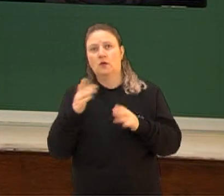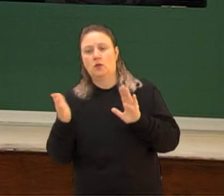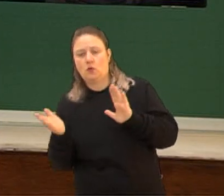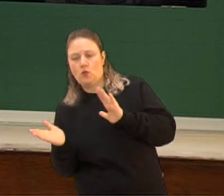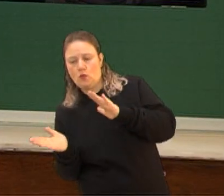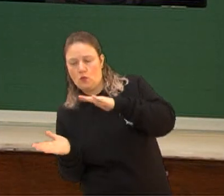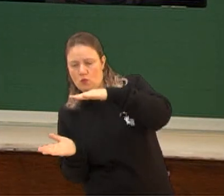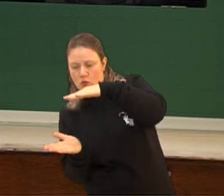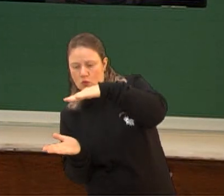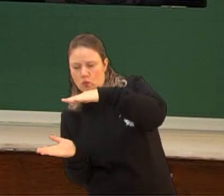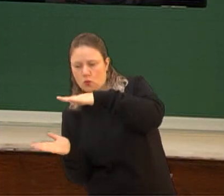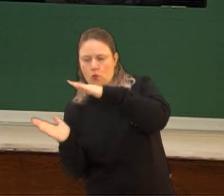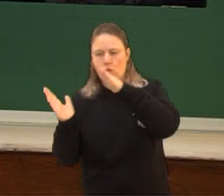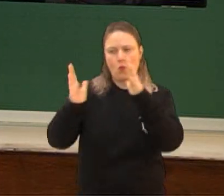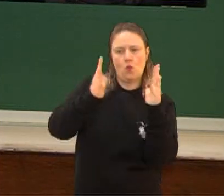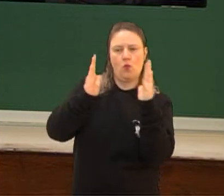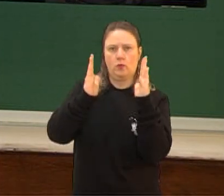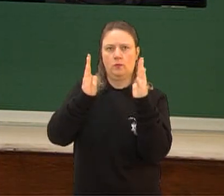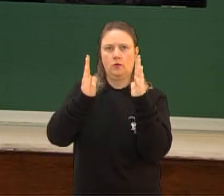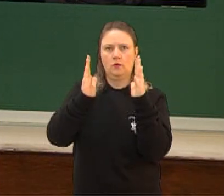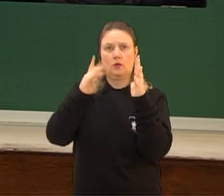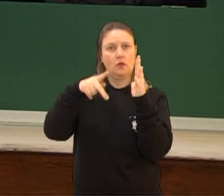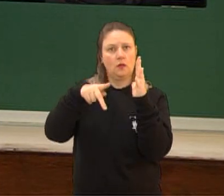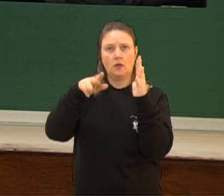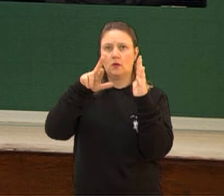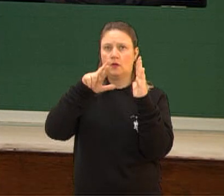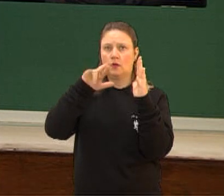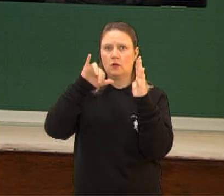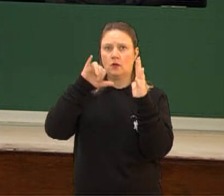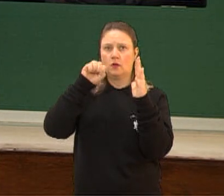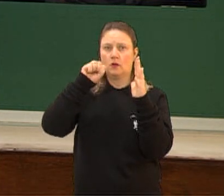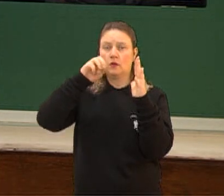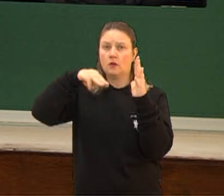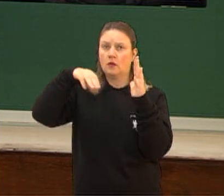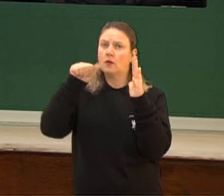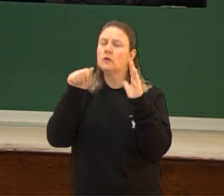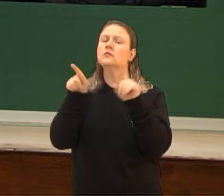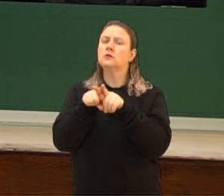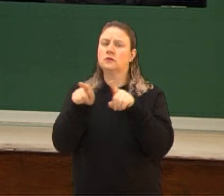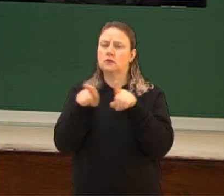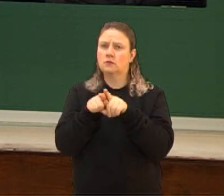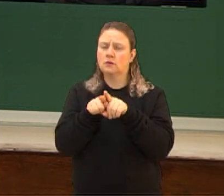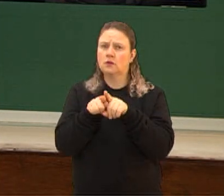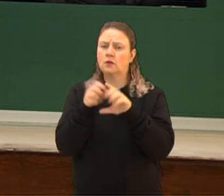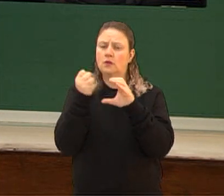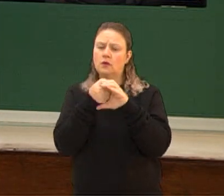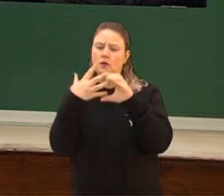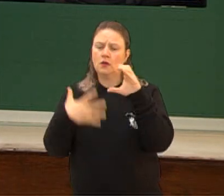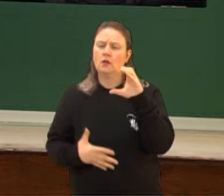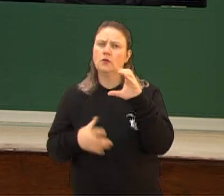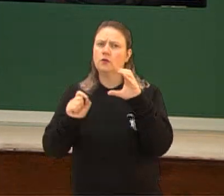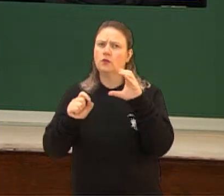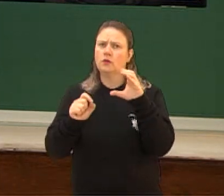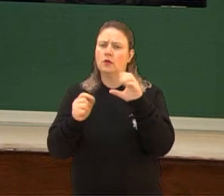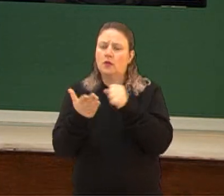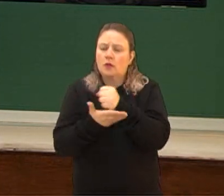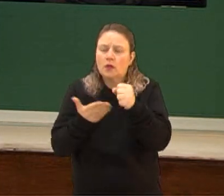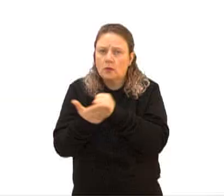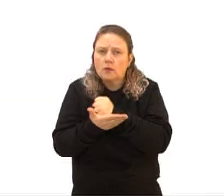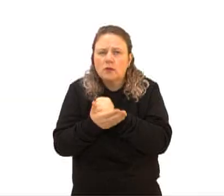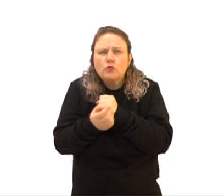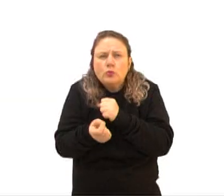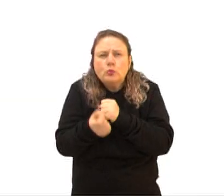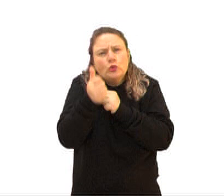ela em pé, você vai perceber que é um prisma também. Característica que essa base aqui ela é um pouco diferente. Vamos à questão